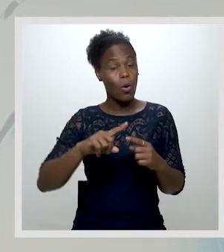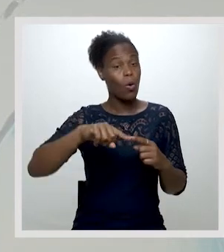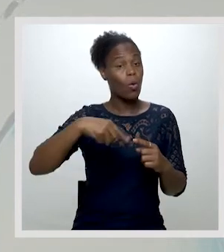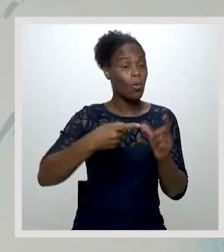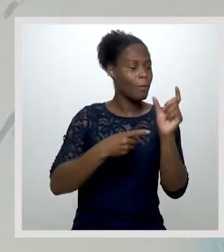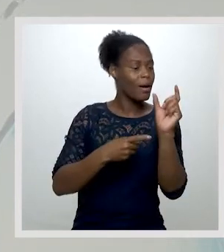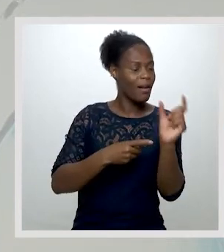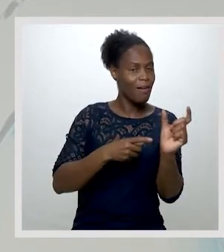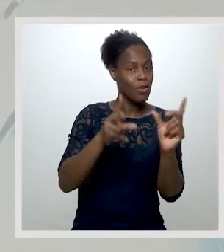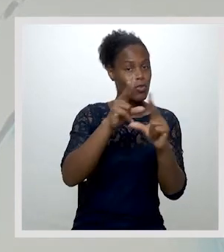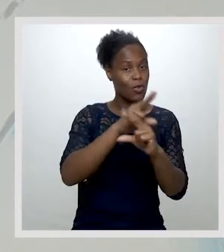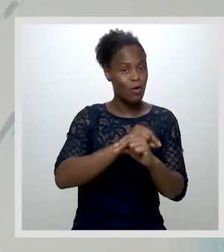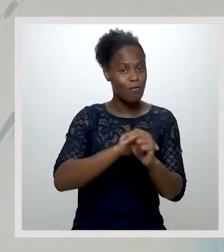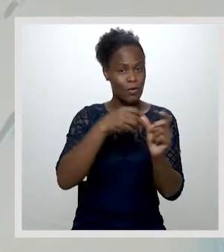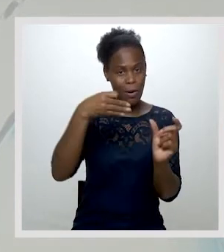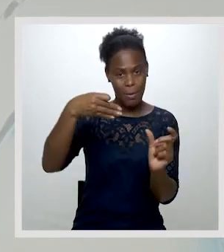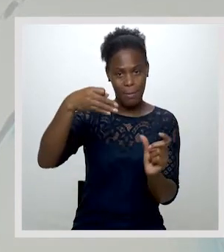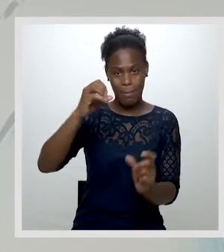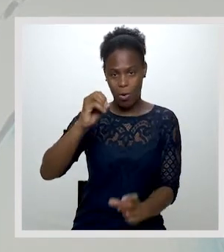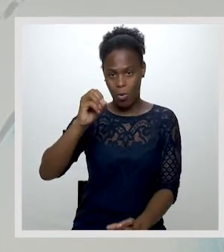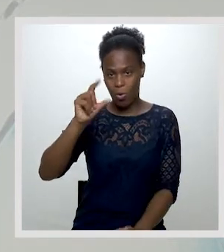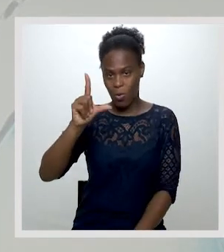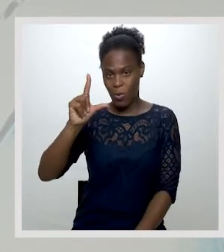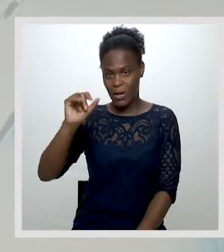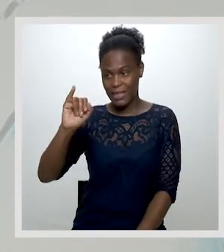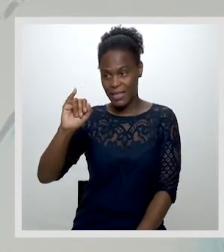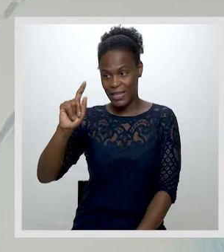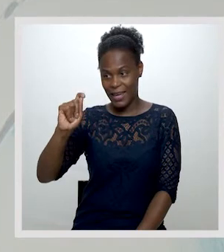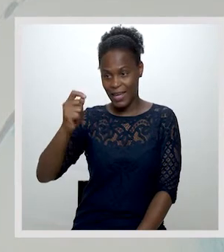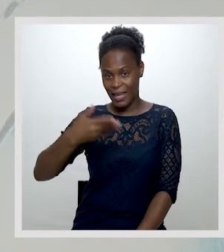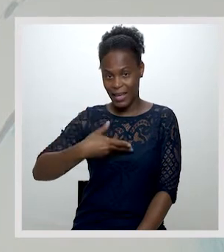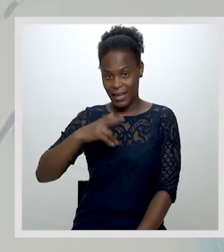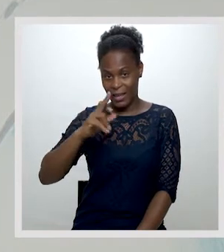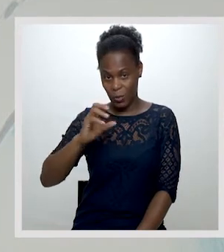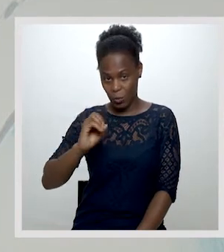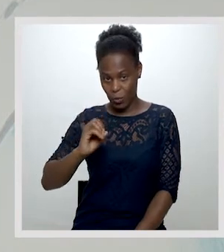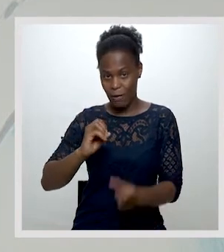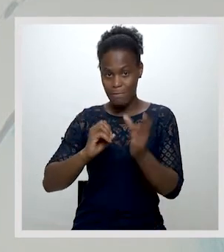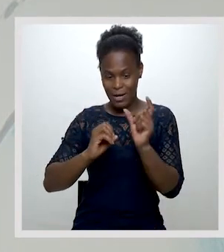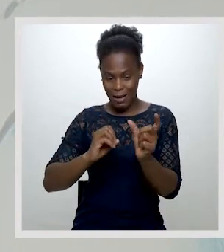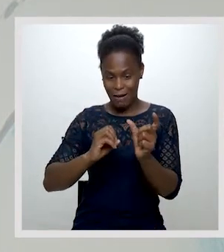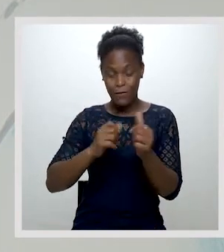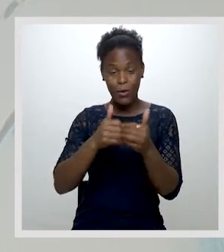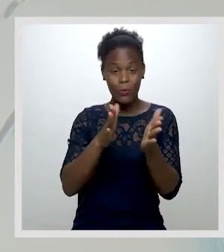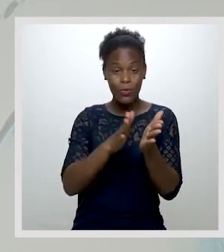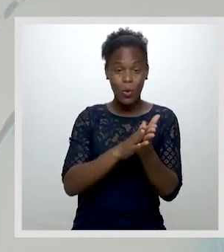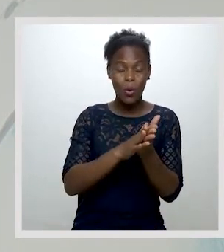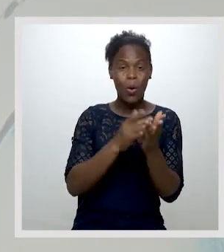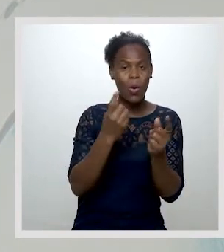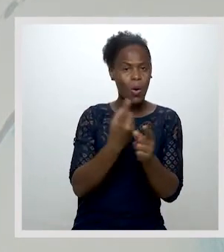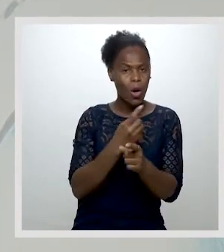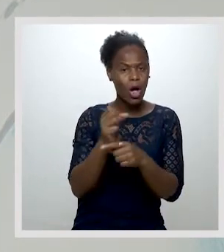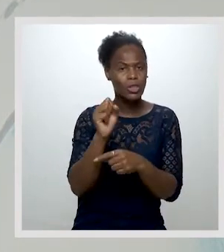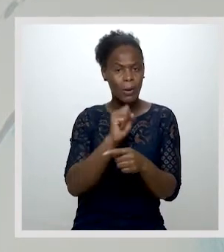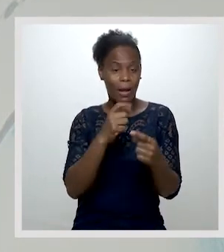vocabulário, poliedro e não poliedro. Poliedro são todos os sólidos que